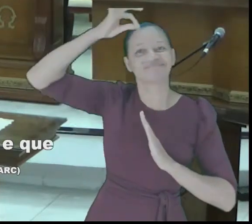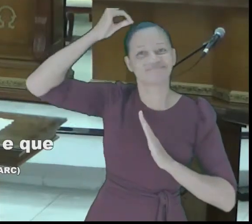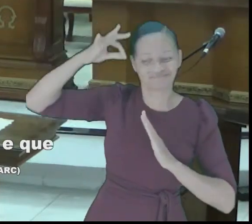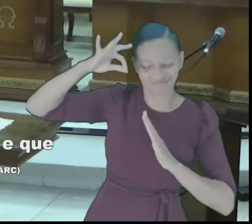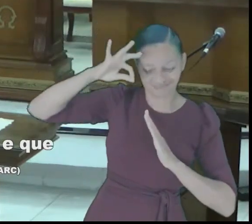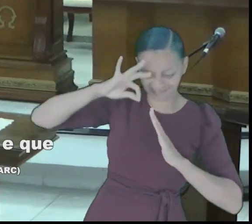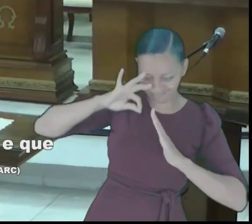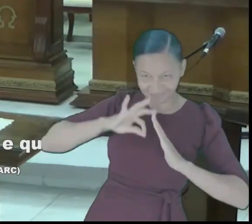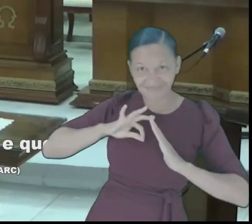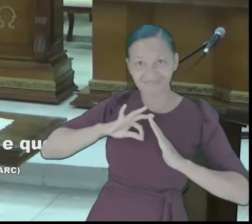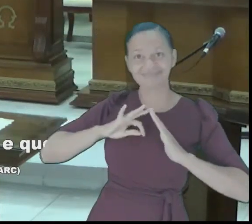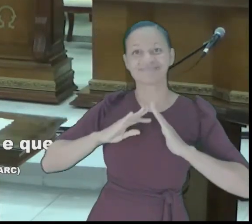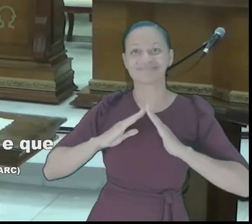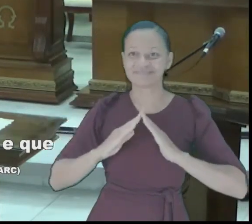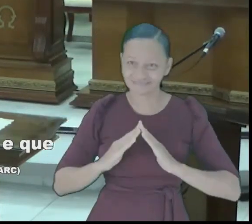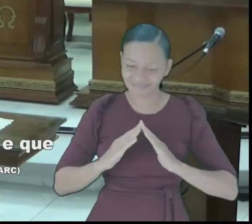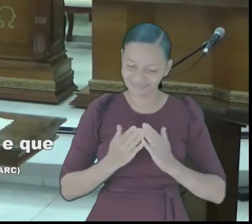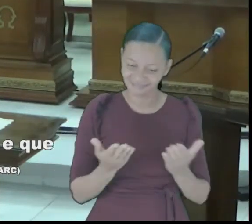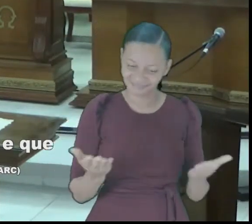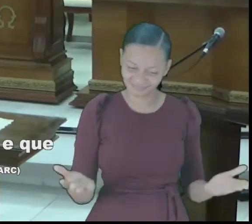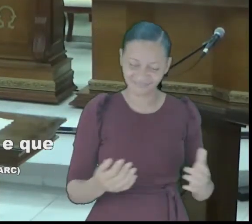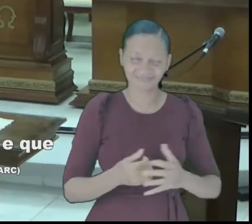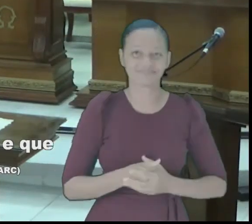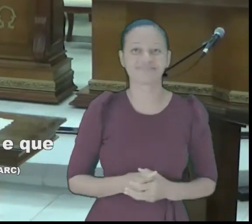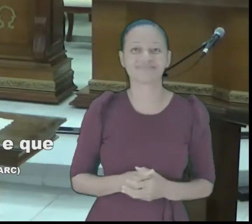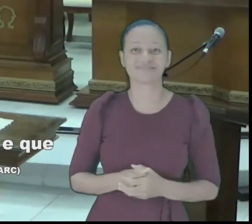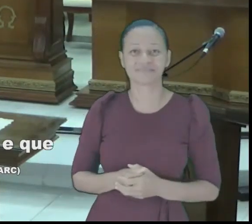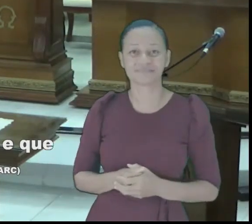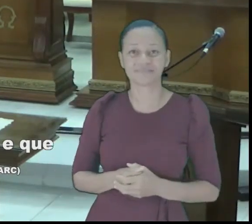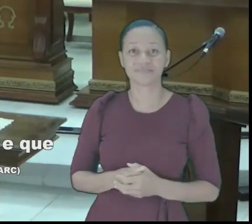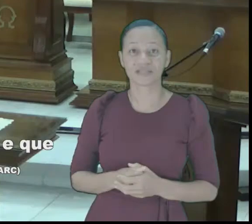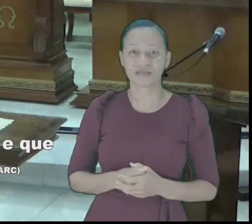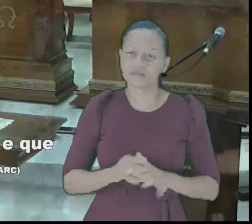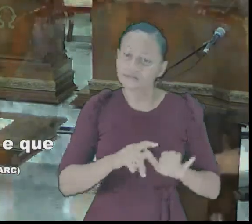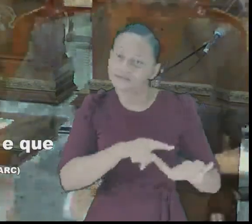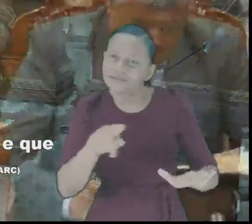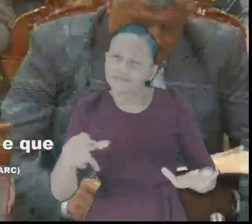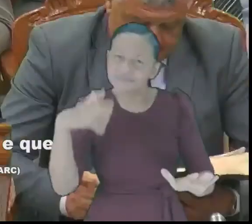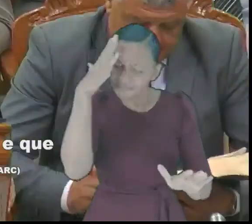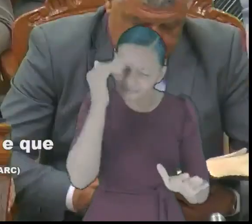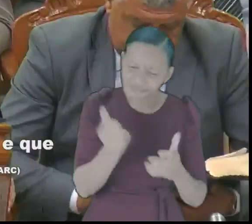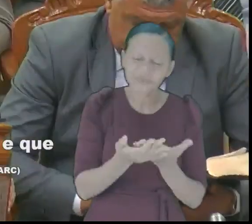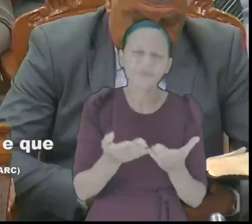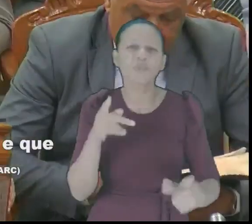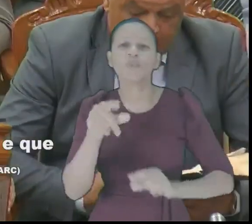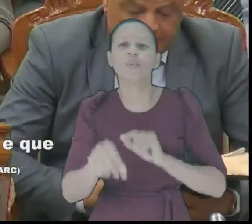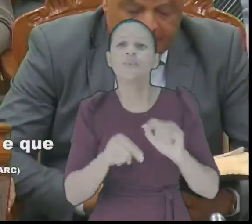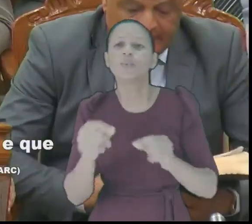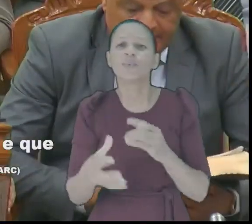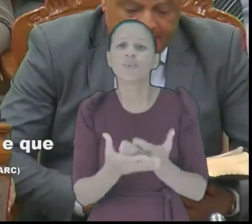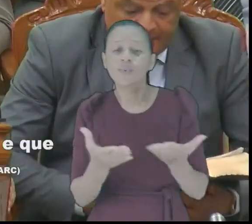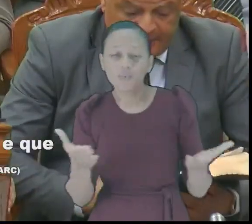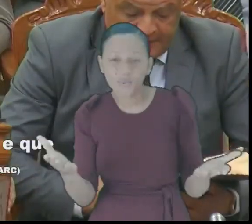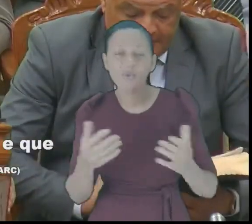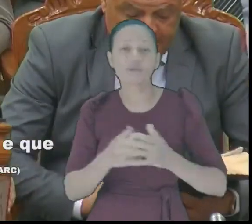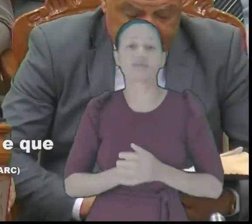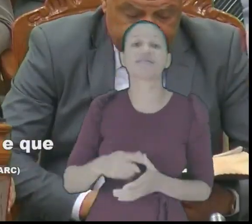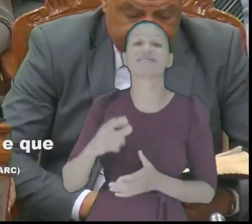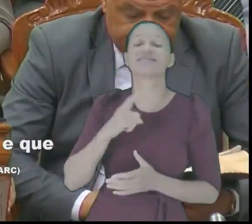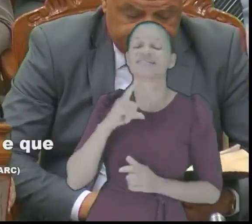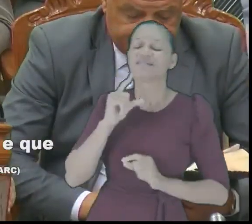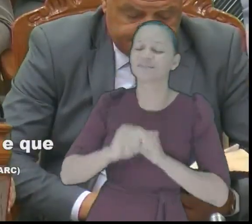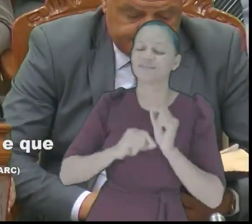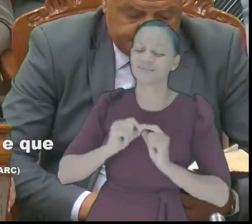de Deus habita em vós? Não sabeis vós que sois o que, irmãos? Templo